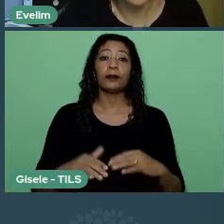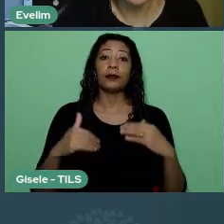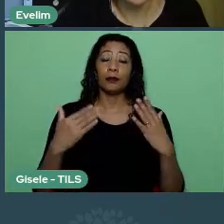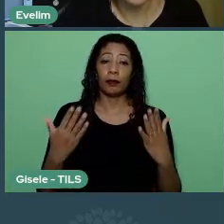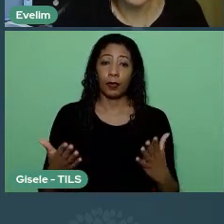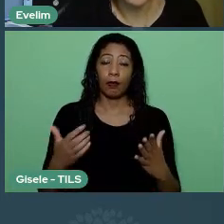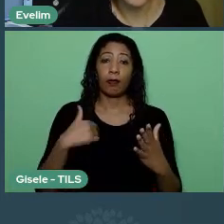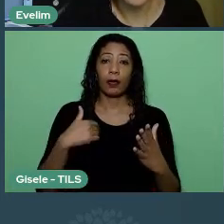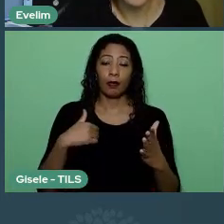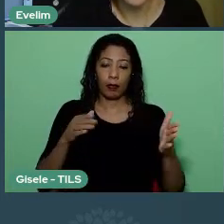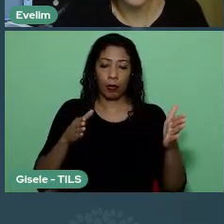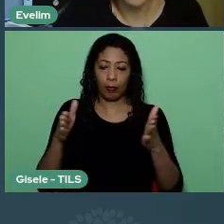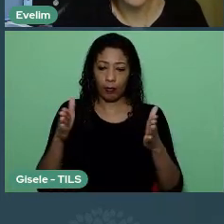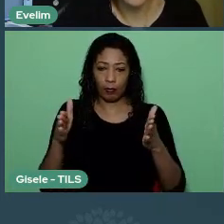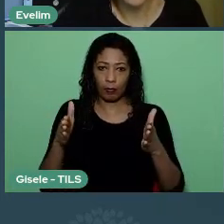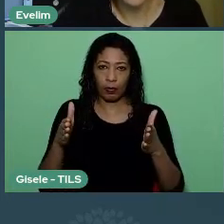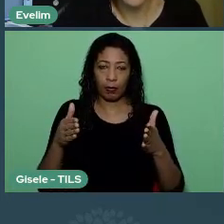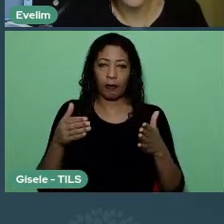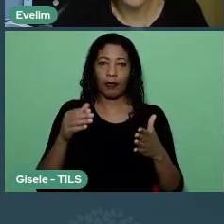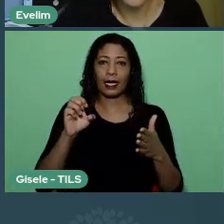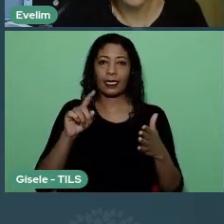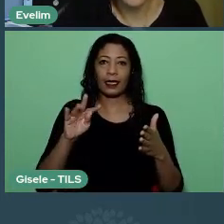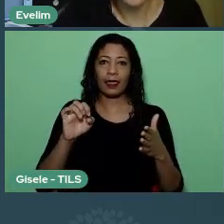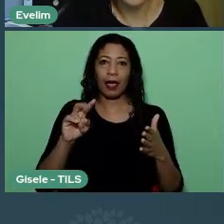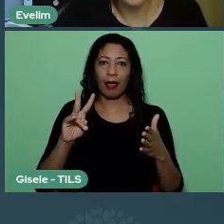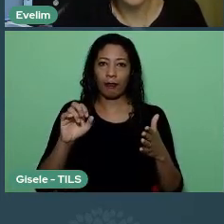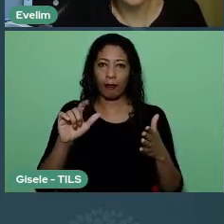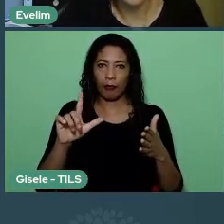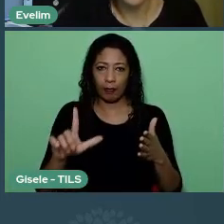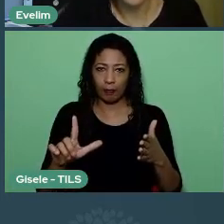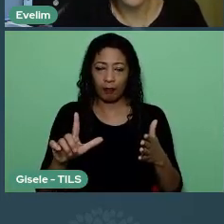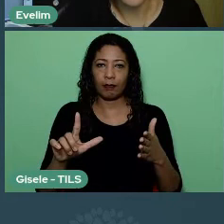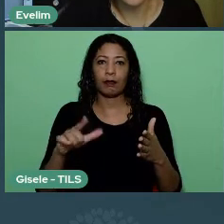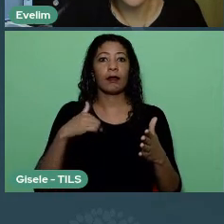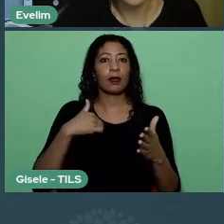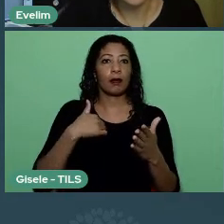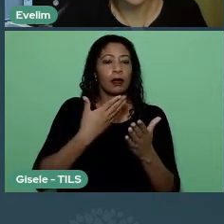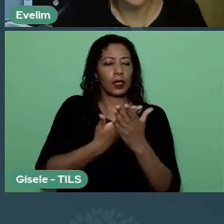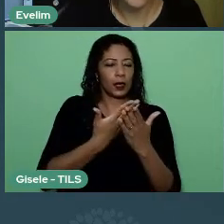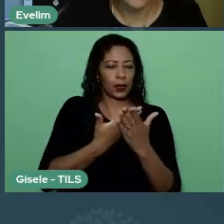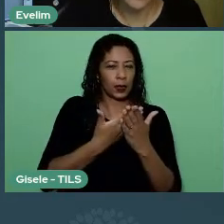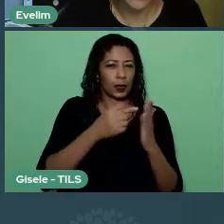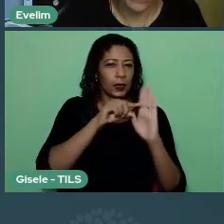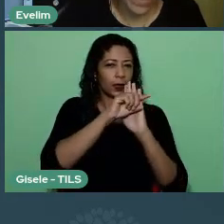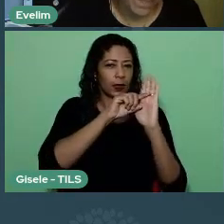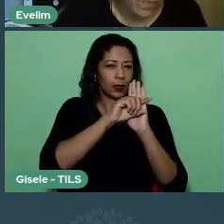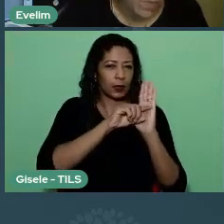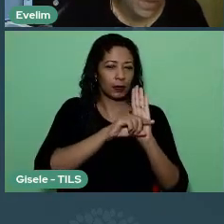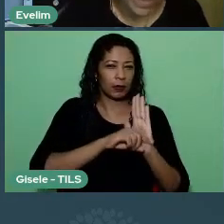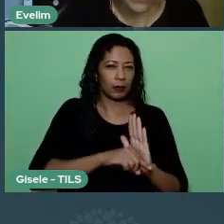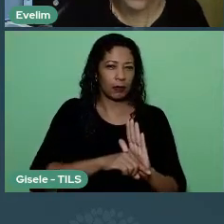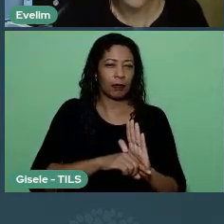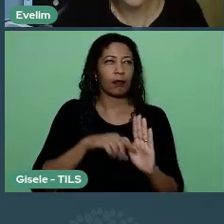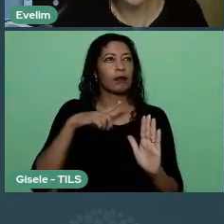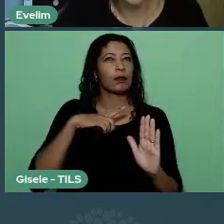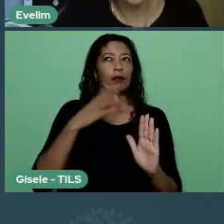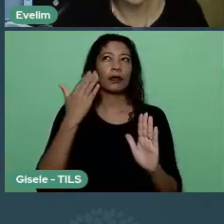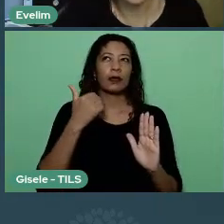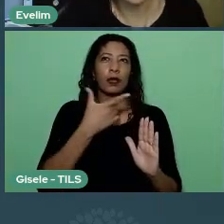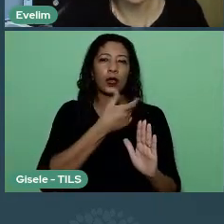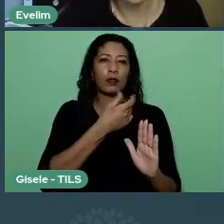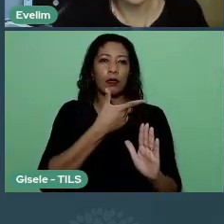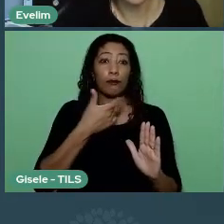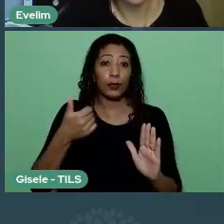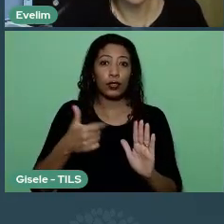estável, quando nós utilizamos a ventilação não invasiva, existem estudos, não somente esse, teve um que saiu agora em